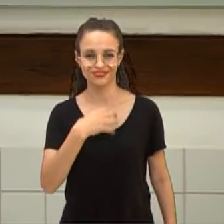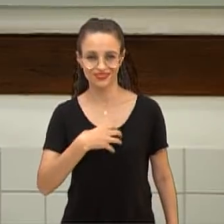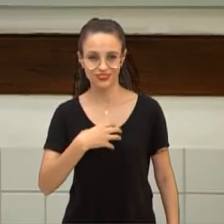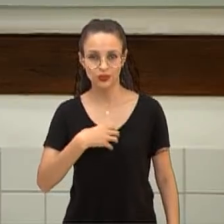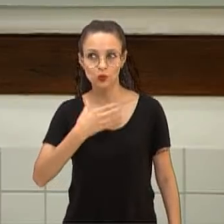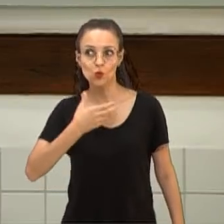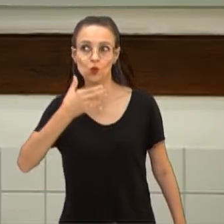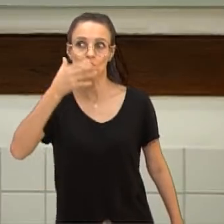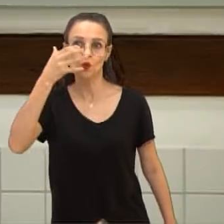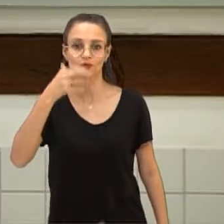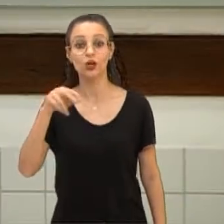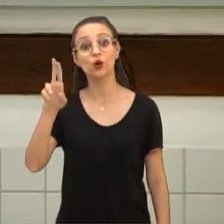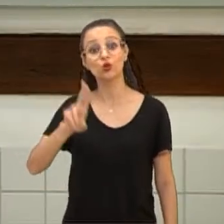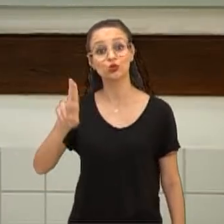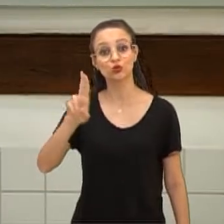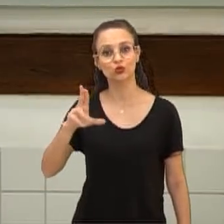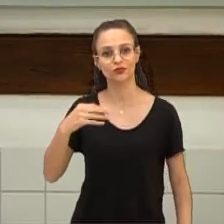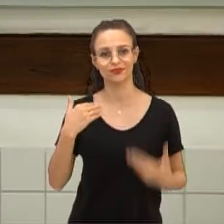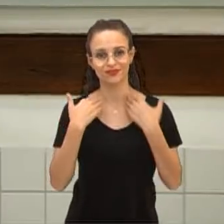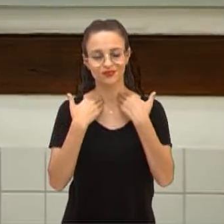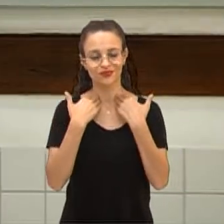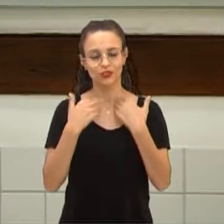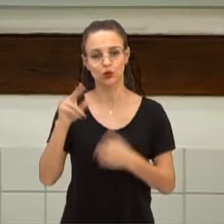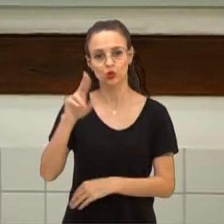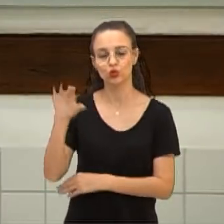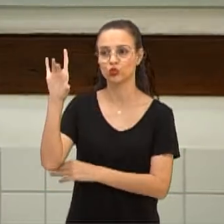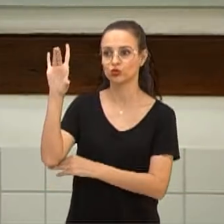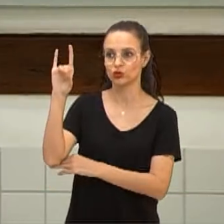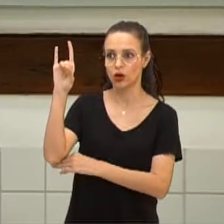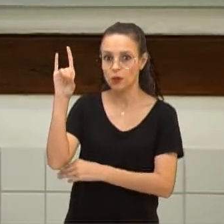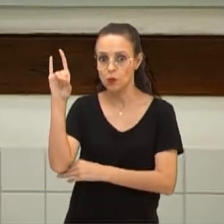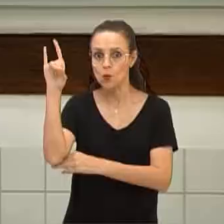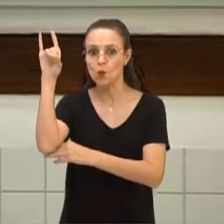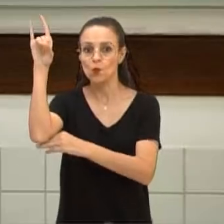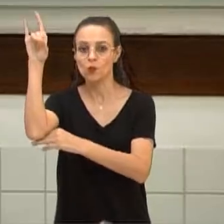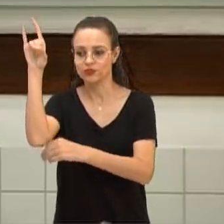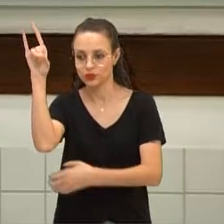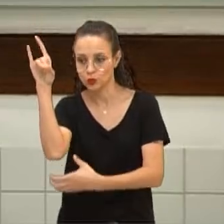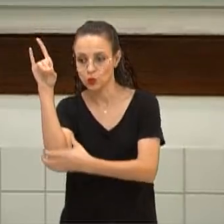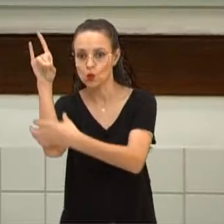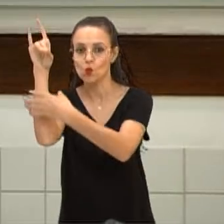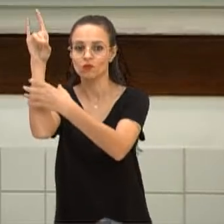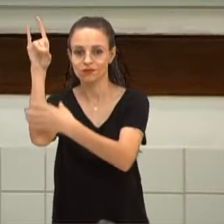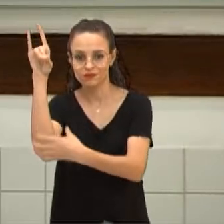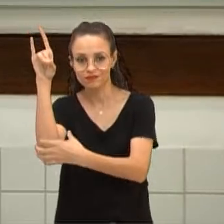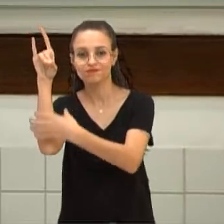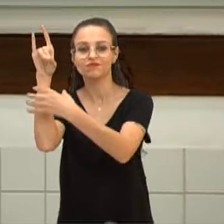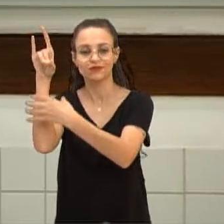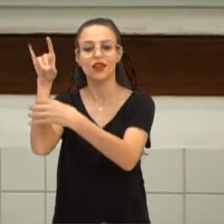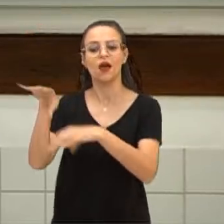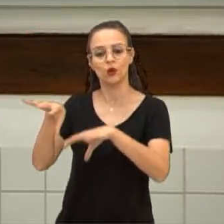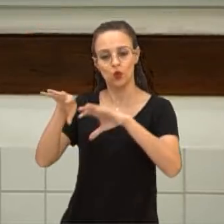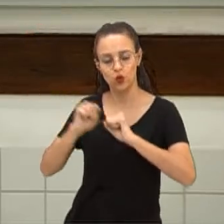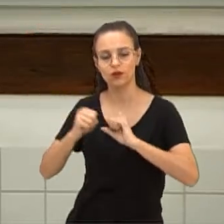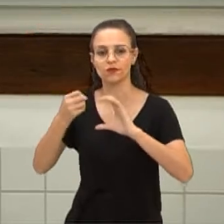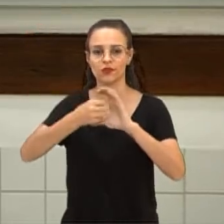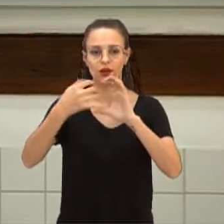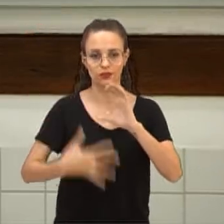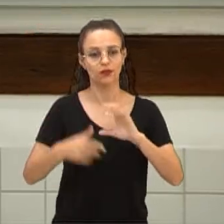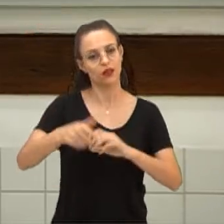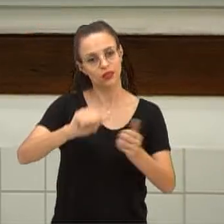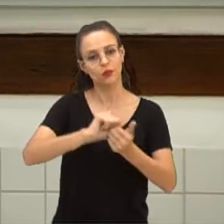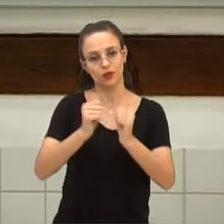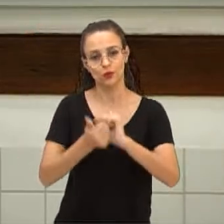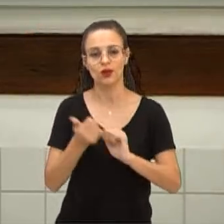do uso, o excesso do uso, de tanto esticar o pescoço, elas ganharam essa característica, elas se adaptaram a esse